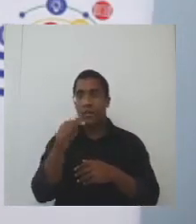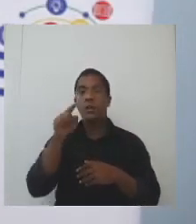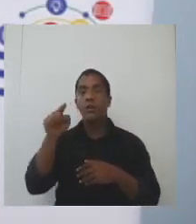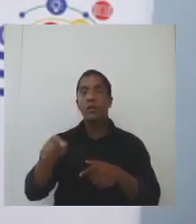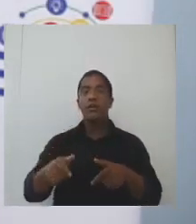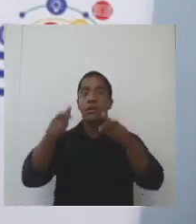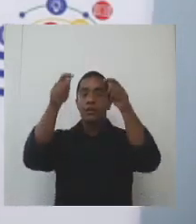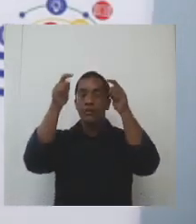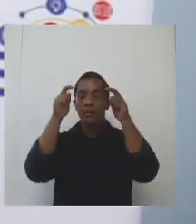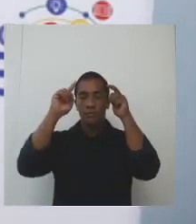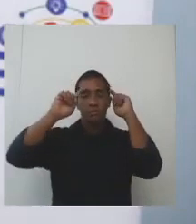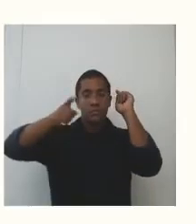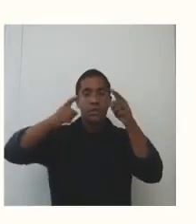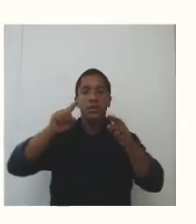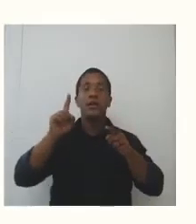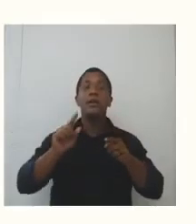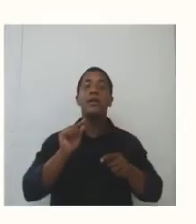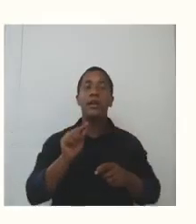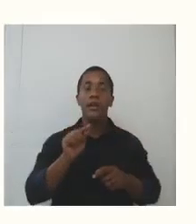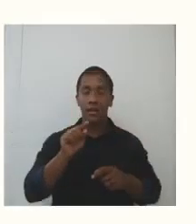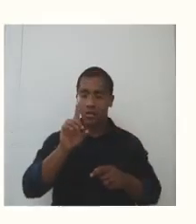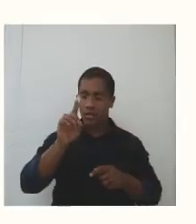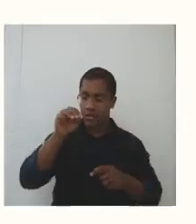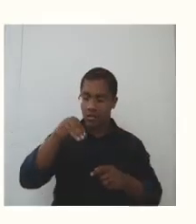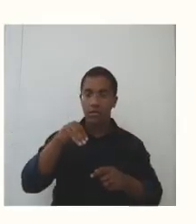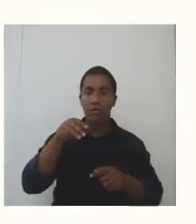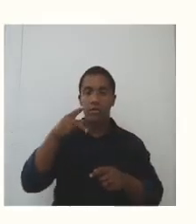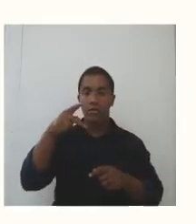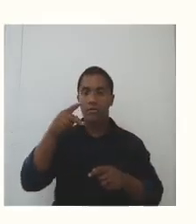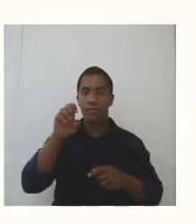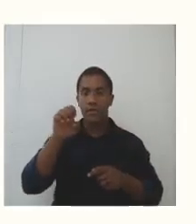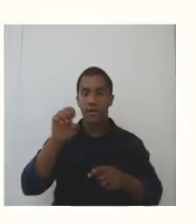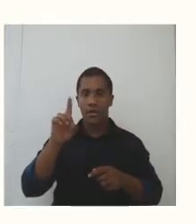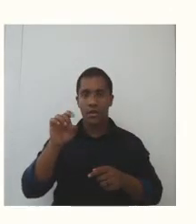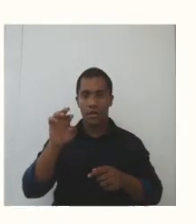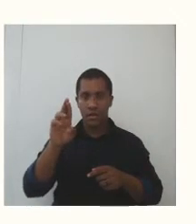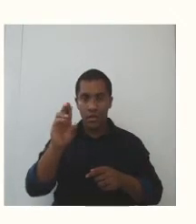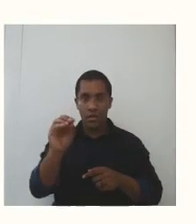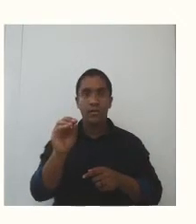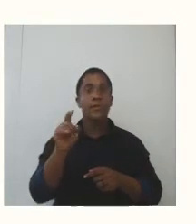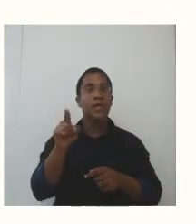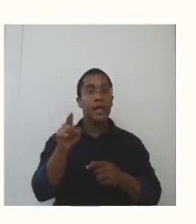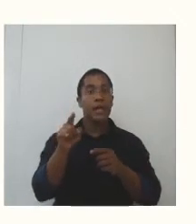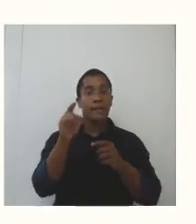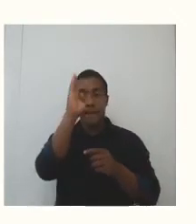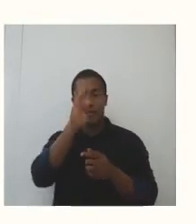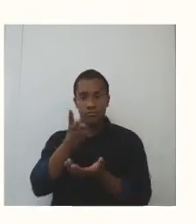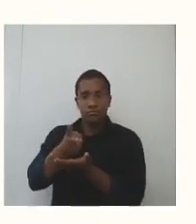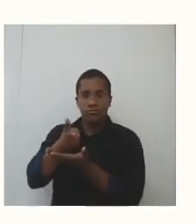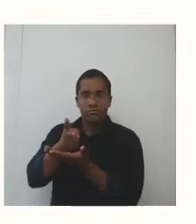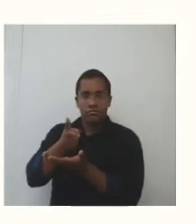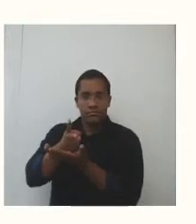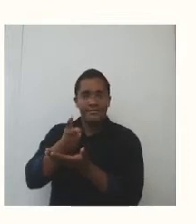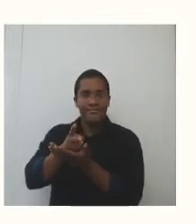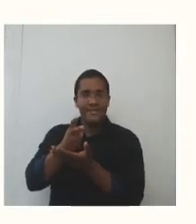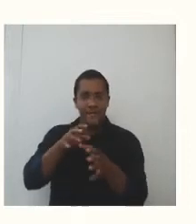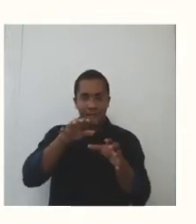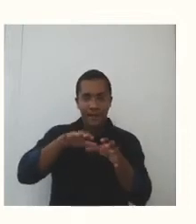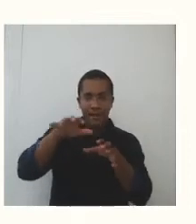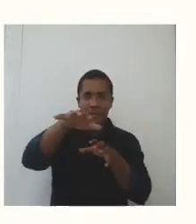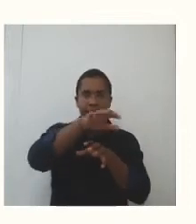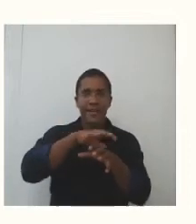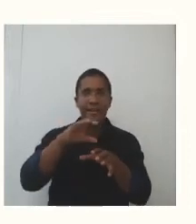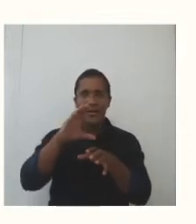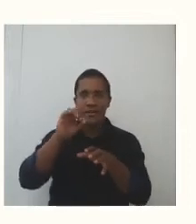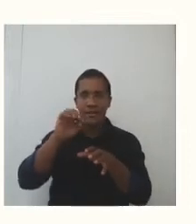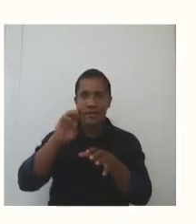príncipe Dom Pedro. Então Pedro permanece em terras brasileiras, as cortes portuguesas também